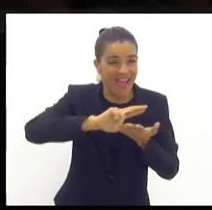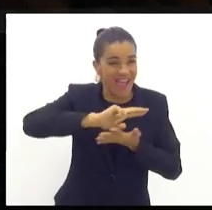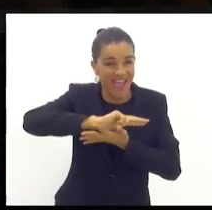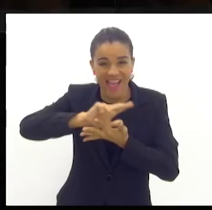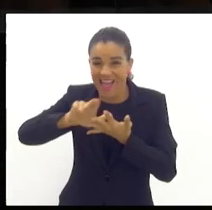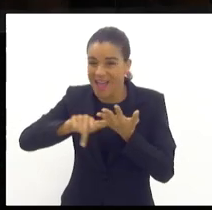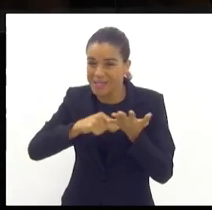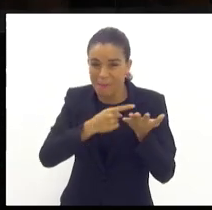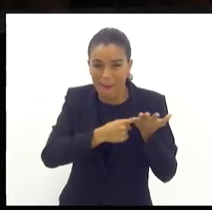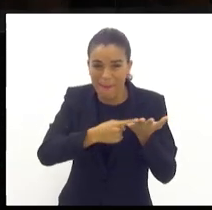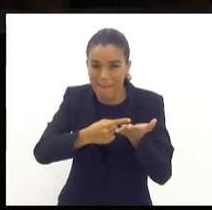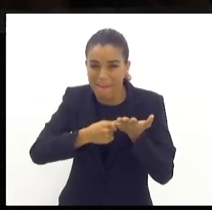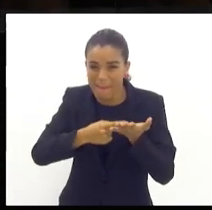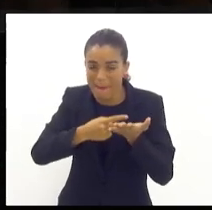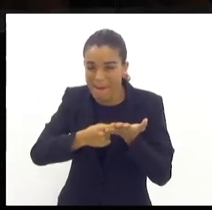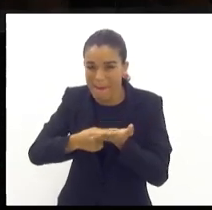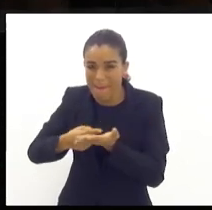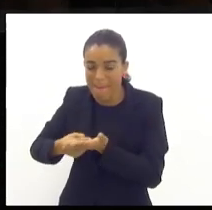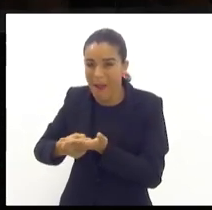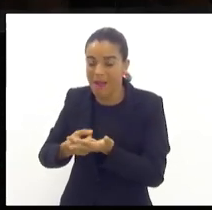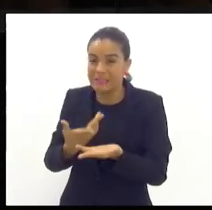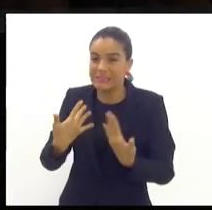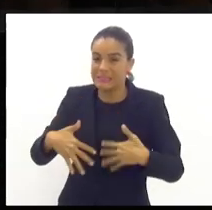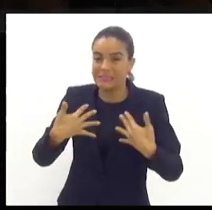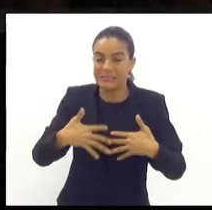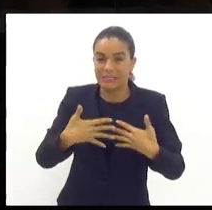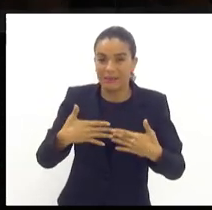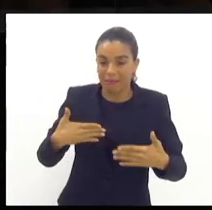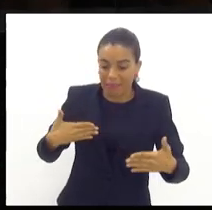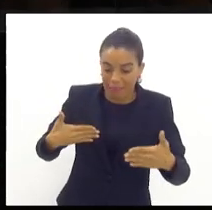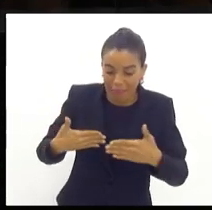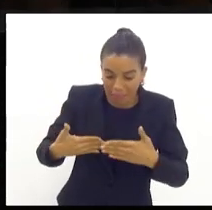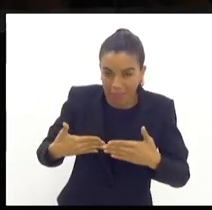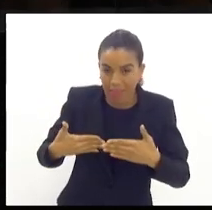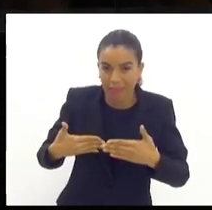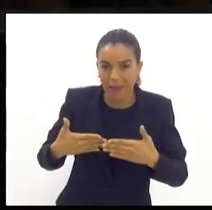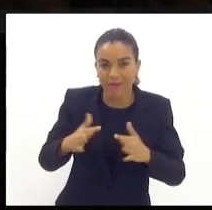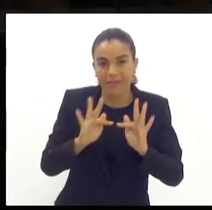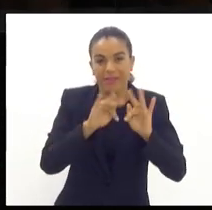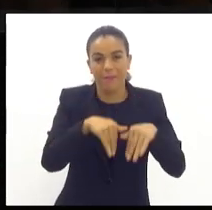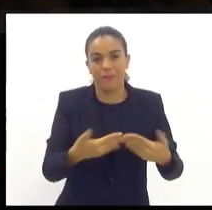manhã, que culminou agora com a frente